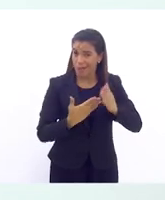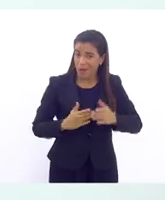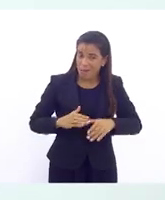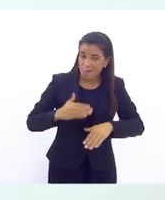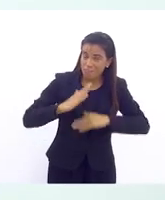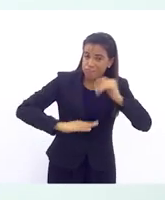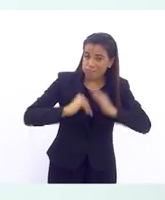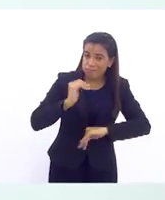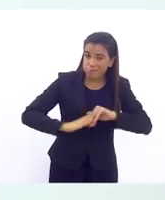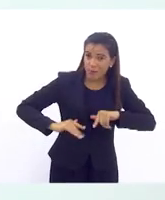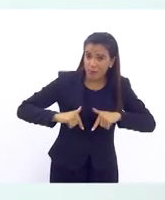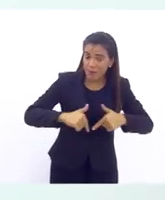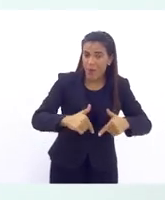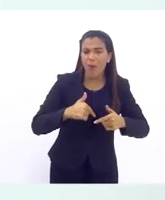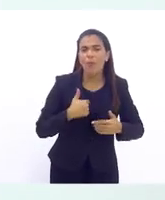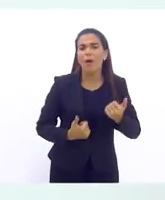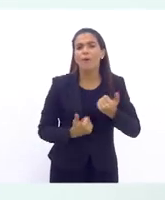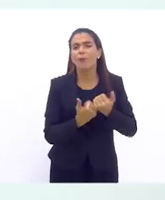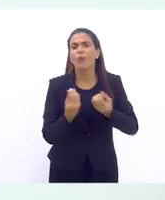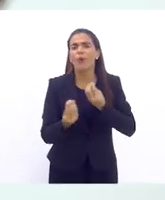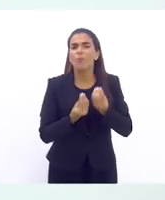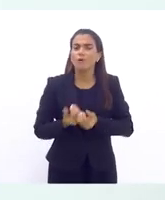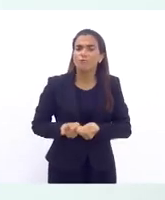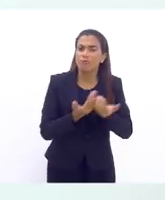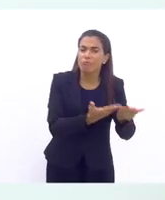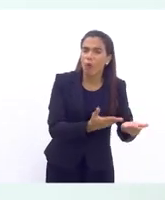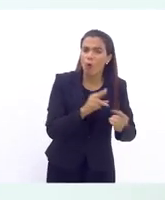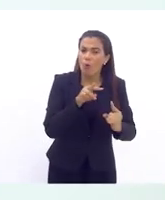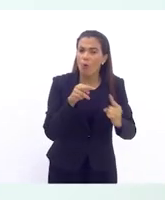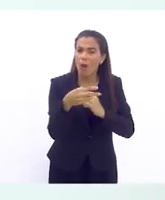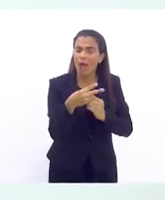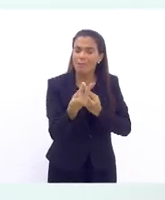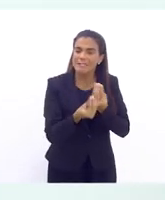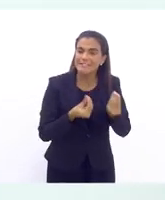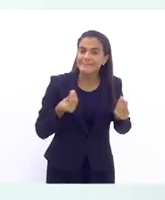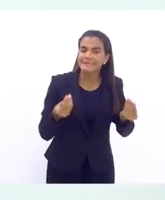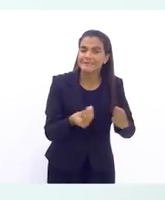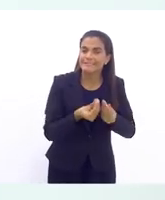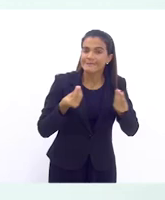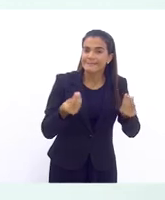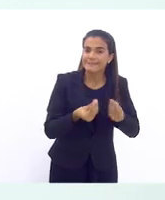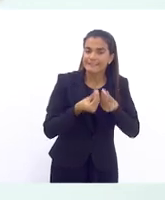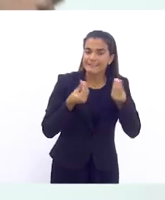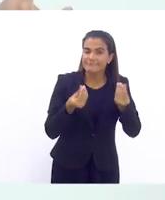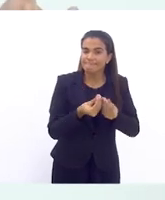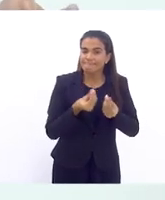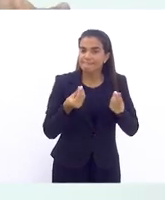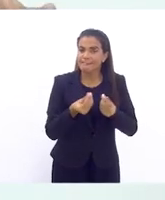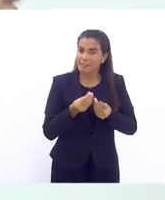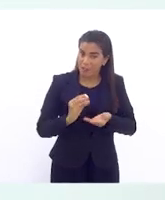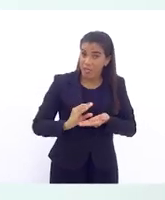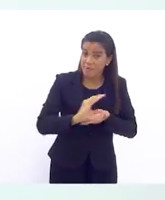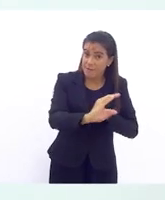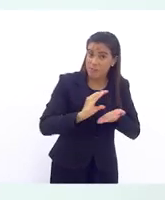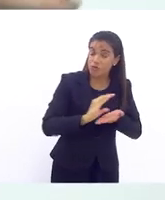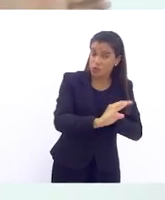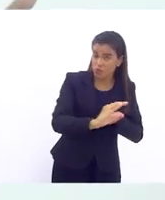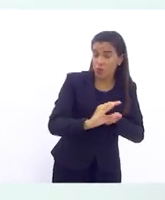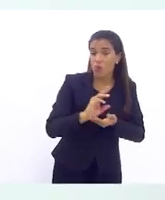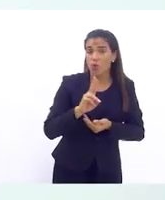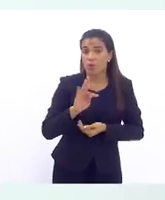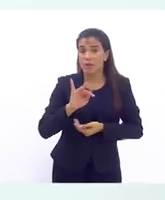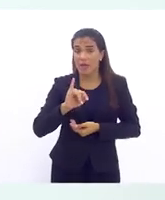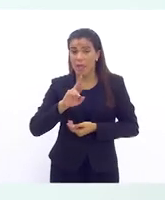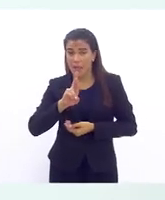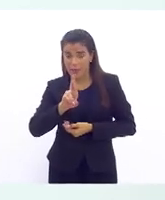prática então é um apoio como é que a gente viabiliza como é que tem esse olhar mais sensível né acertem investido bastante lá A utr